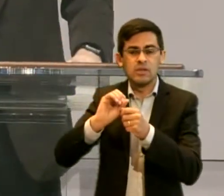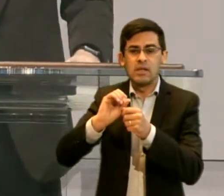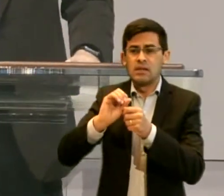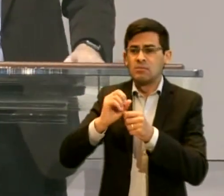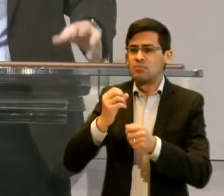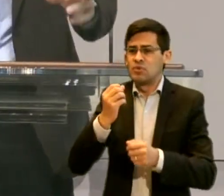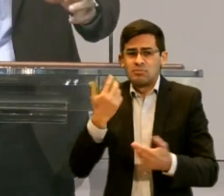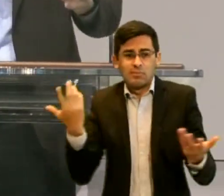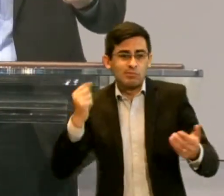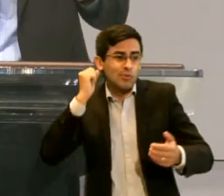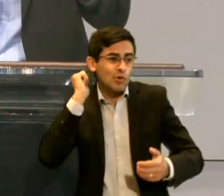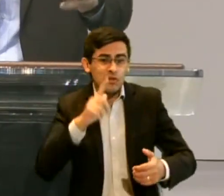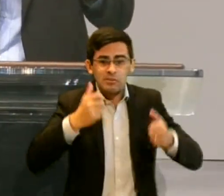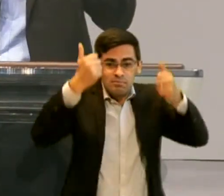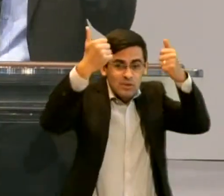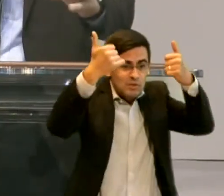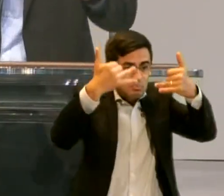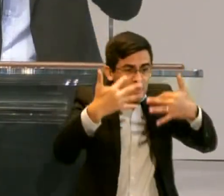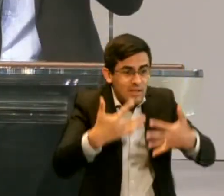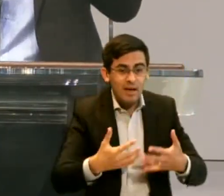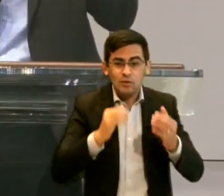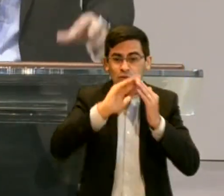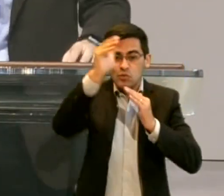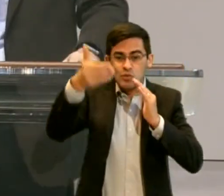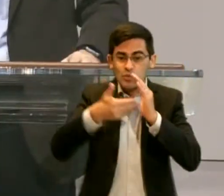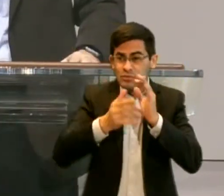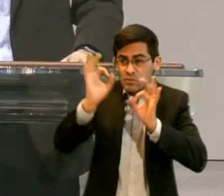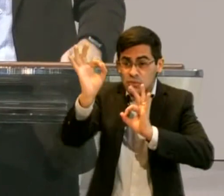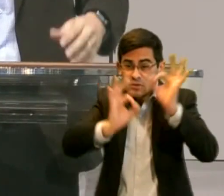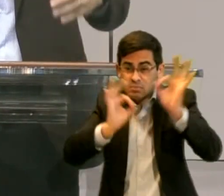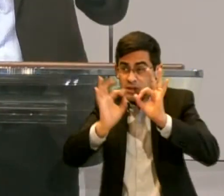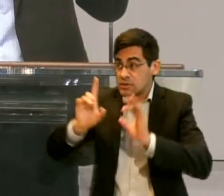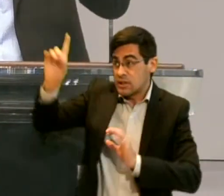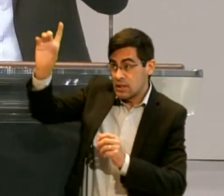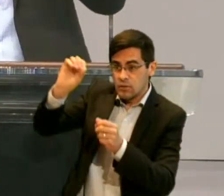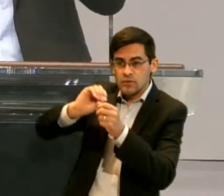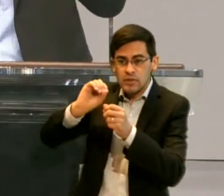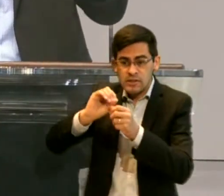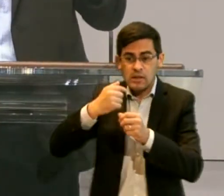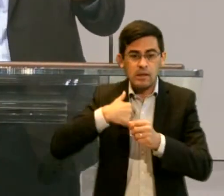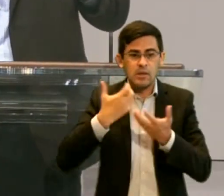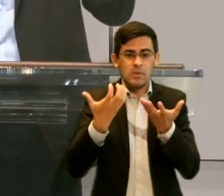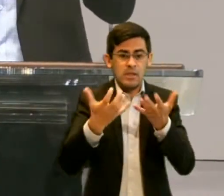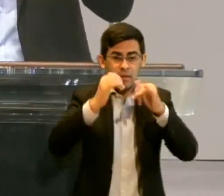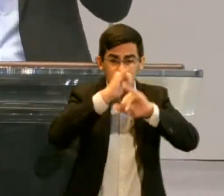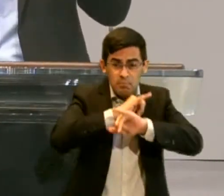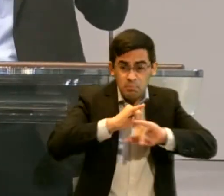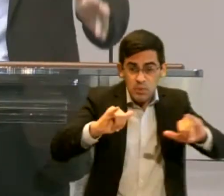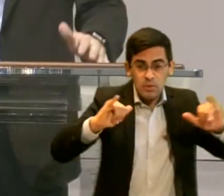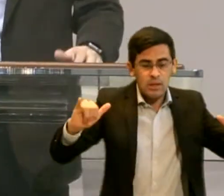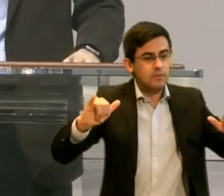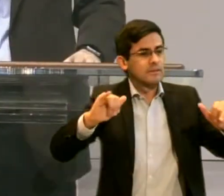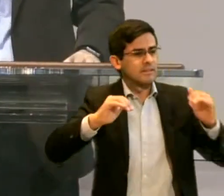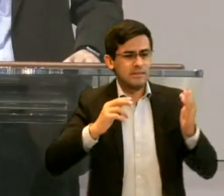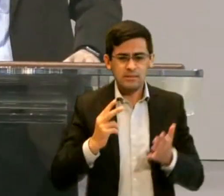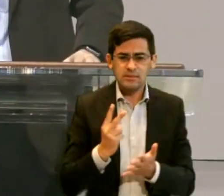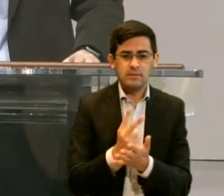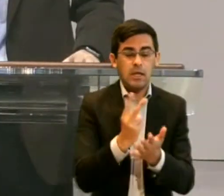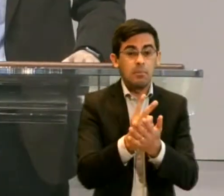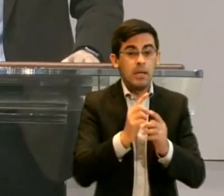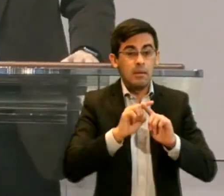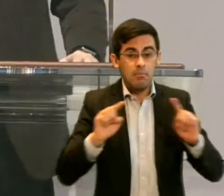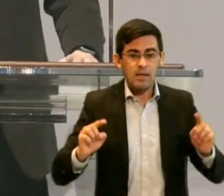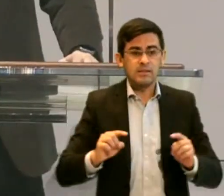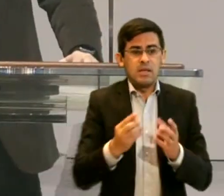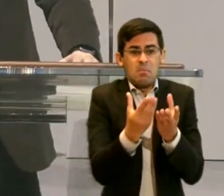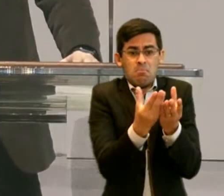pode relatar os planos que preparastes para nós. Eu queria proclamá-los e anunciá-los, mas